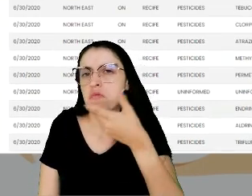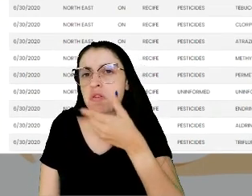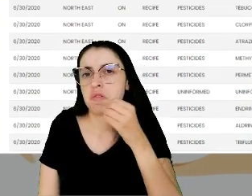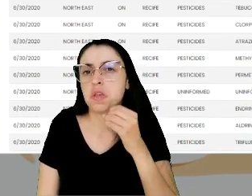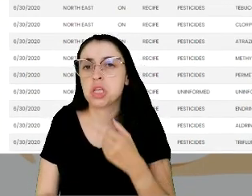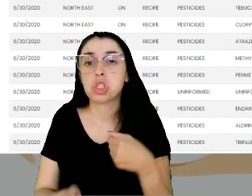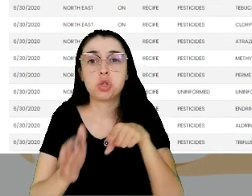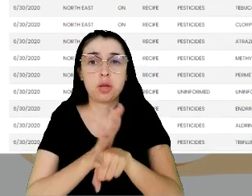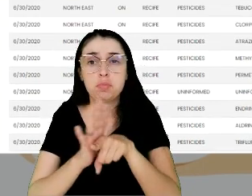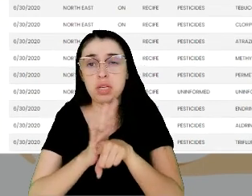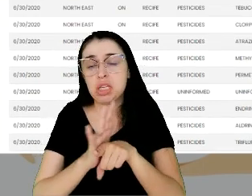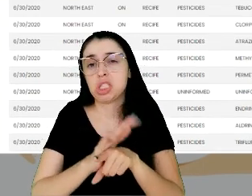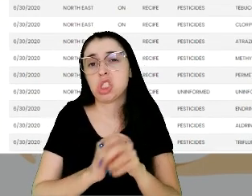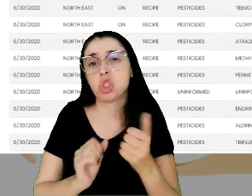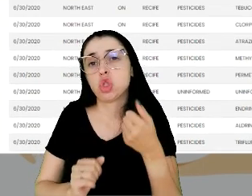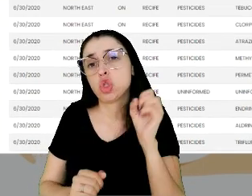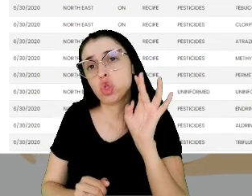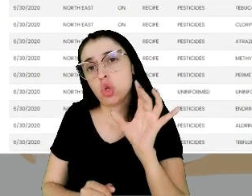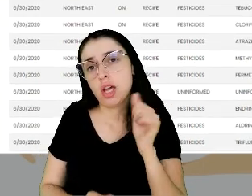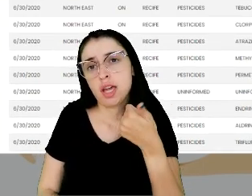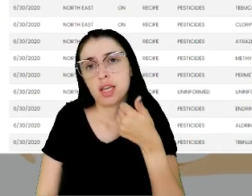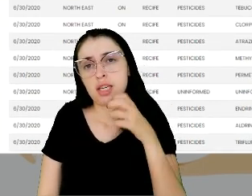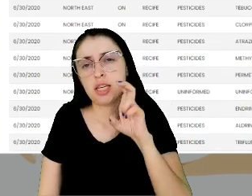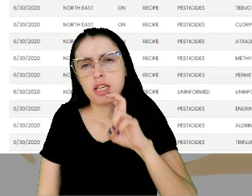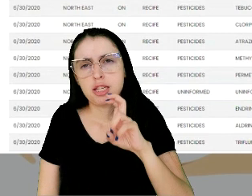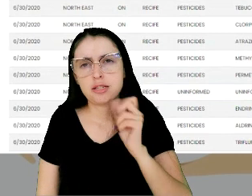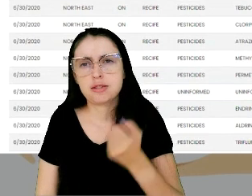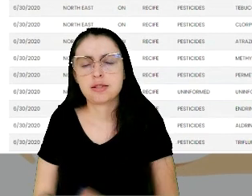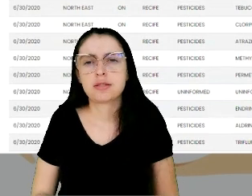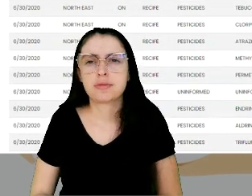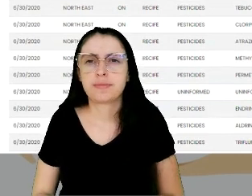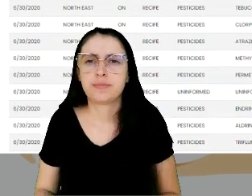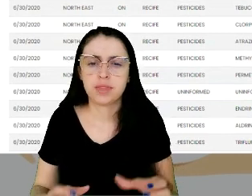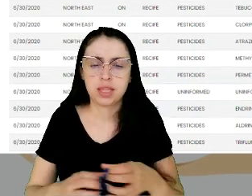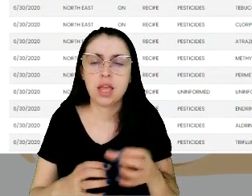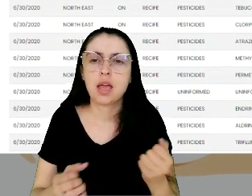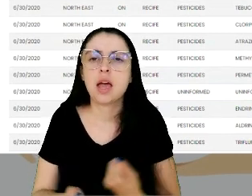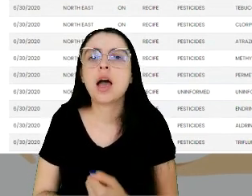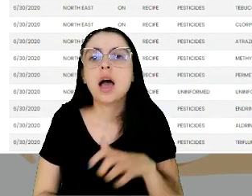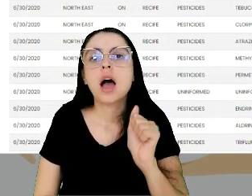tá? E o grupo de análise realizada aqui é agrotóxico, tá?